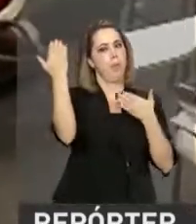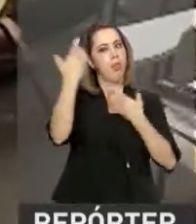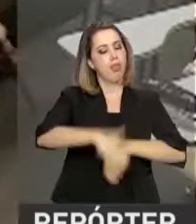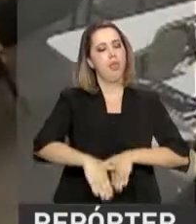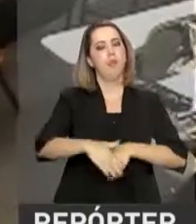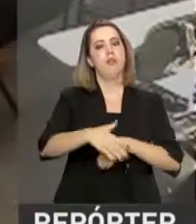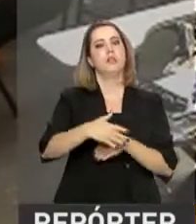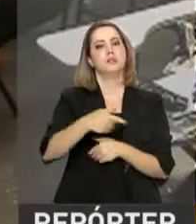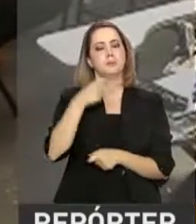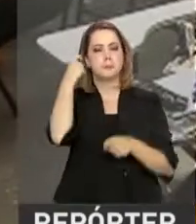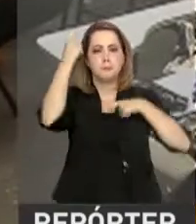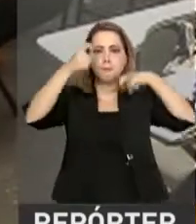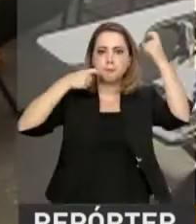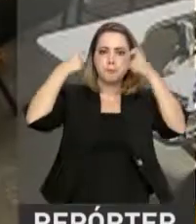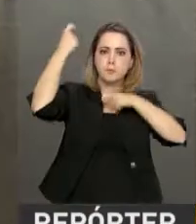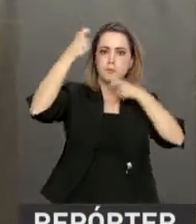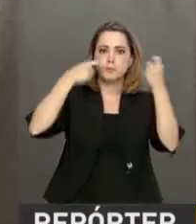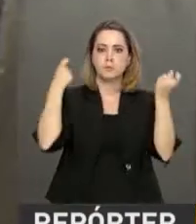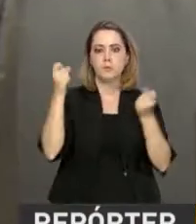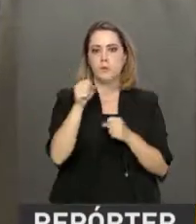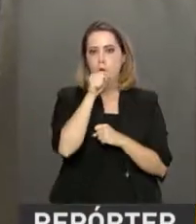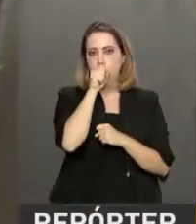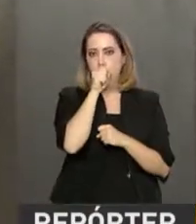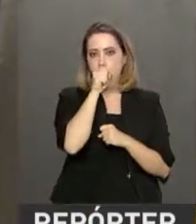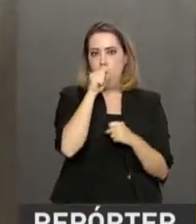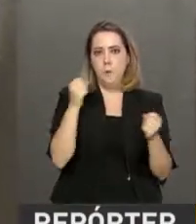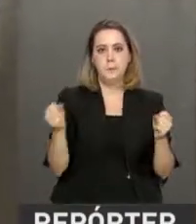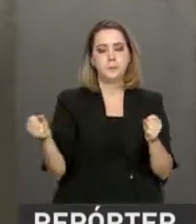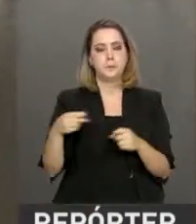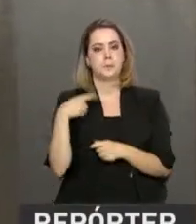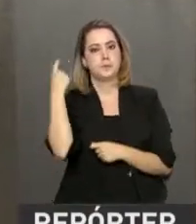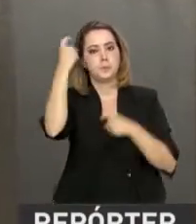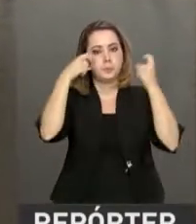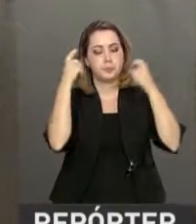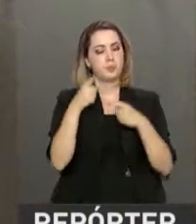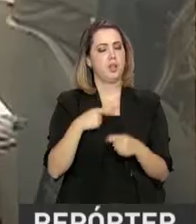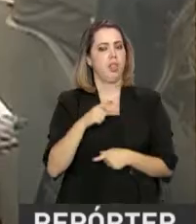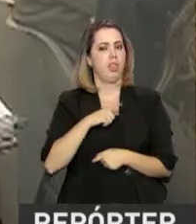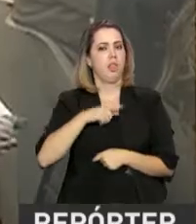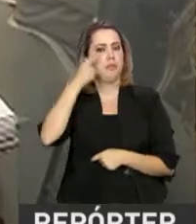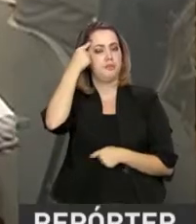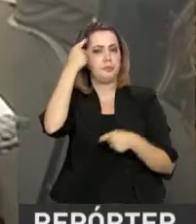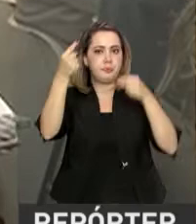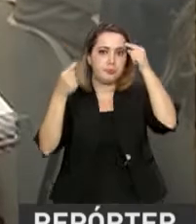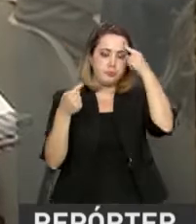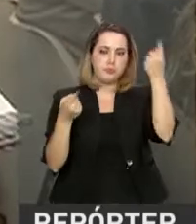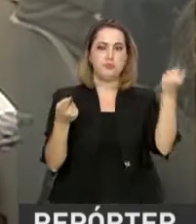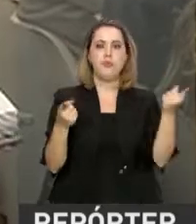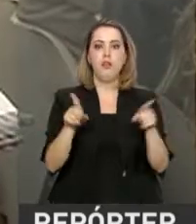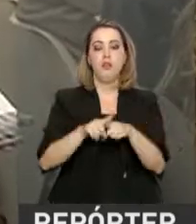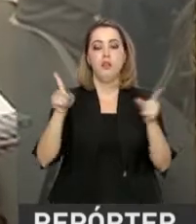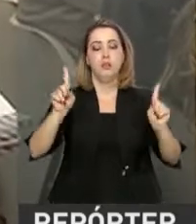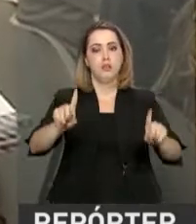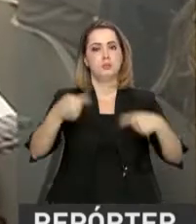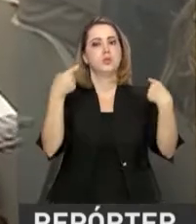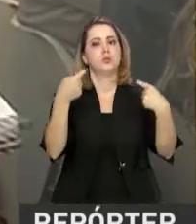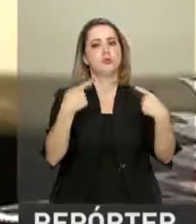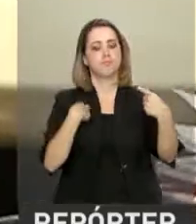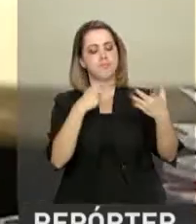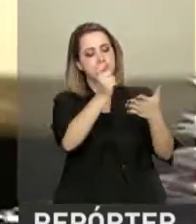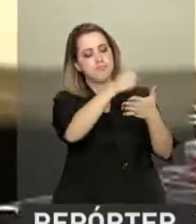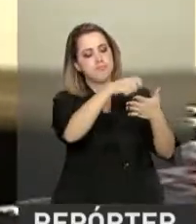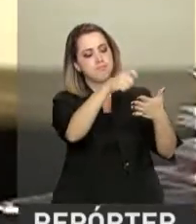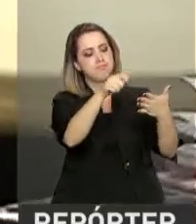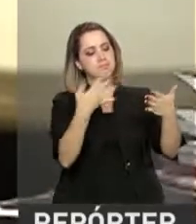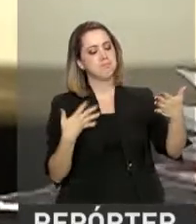preocupa muitos estudantes até tem bastante idéia na cabeça mas o desafio é colocar tudo de